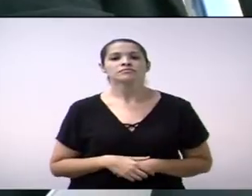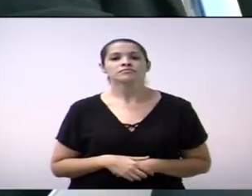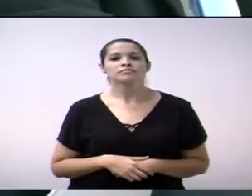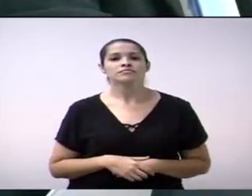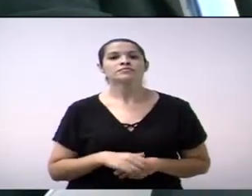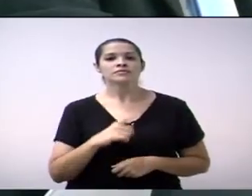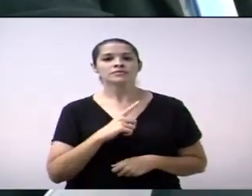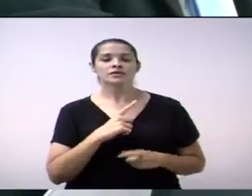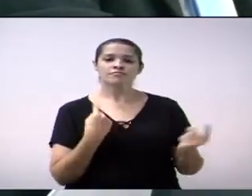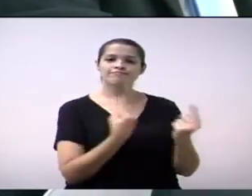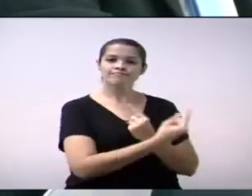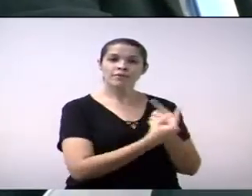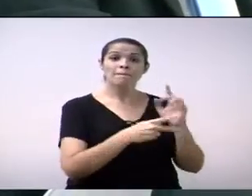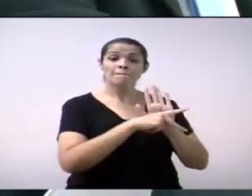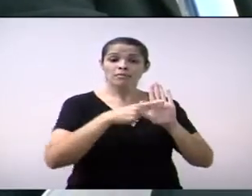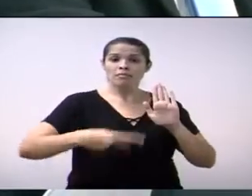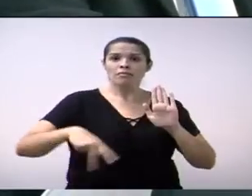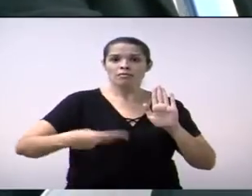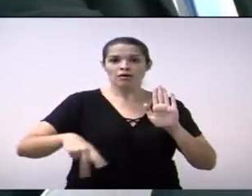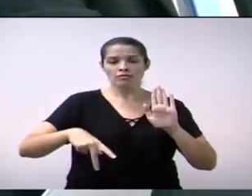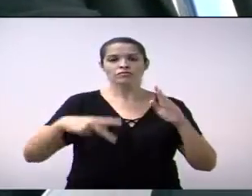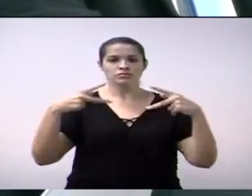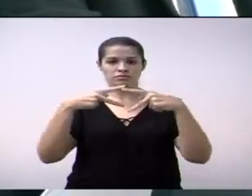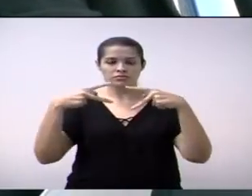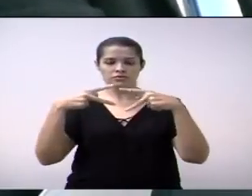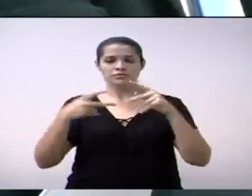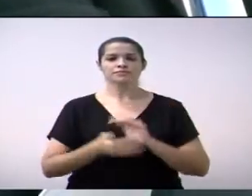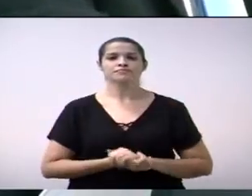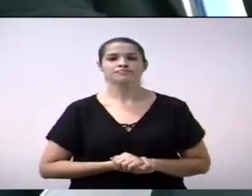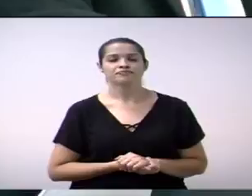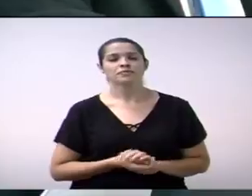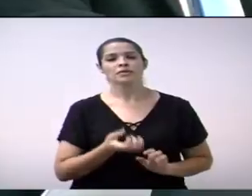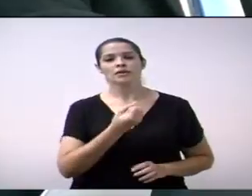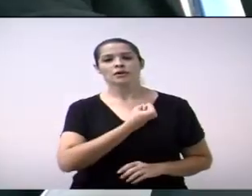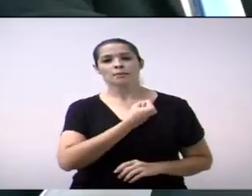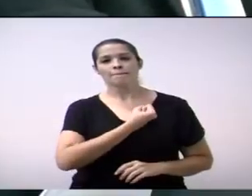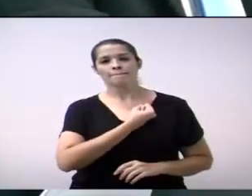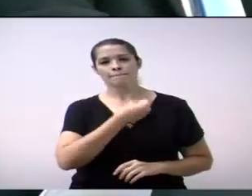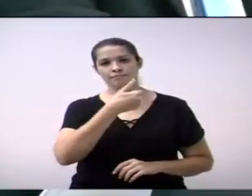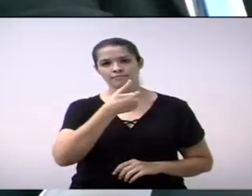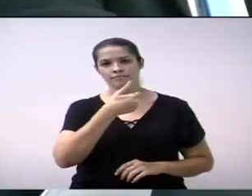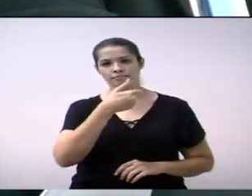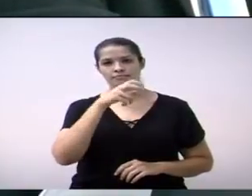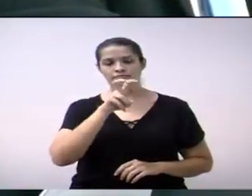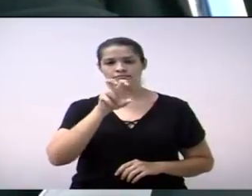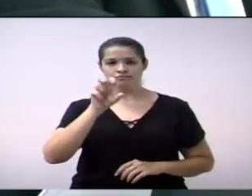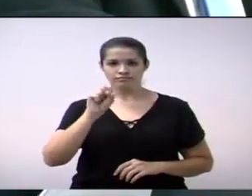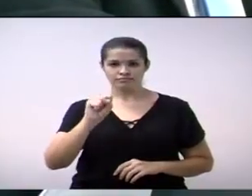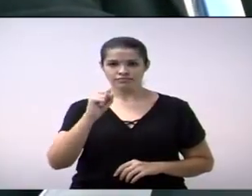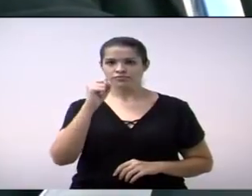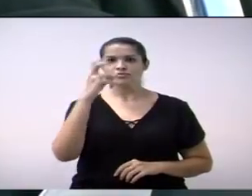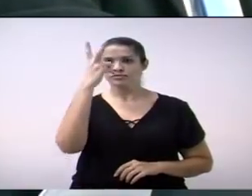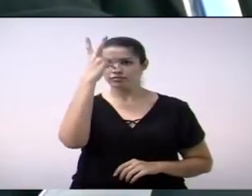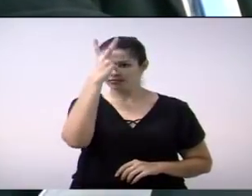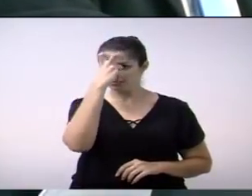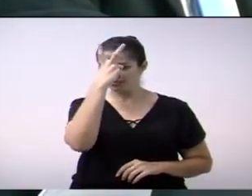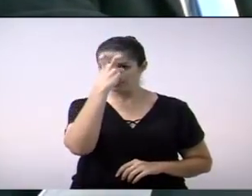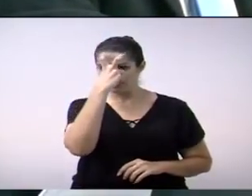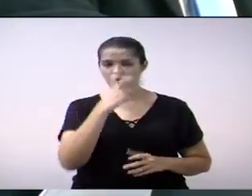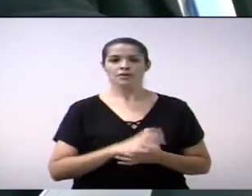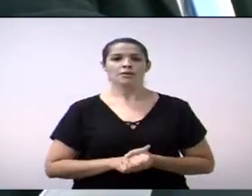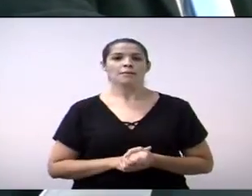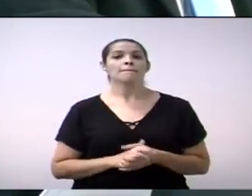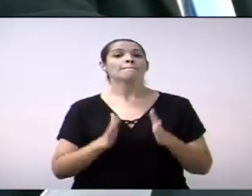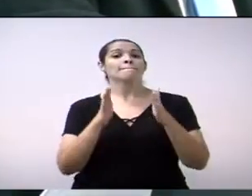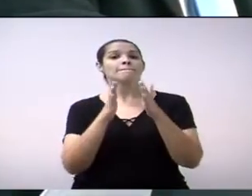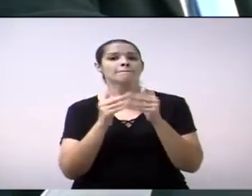pública municipal. De número 158, do vereador Fábio Valadão, propondo ao Executivo sinalização de trânsito nas áreas